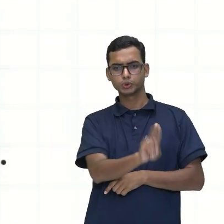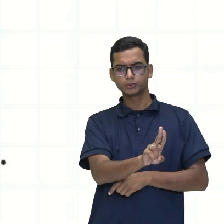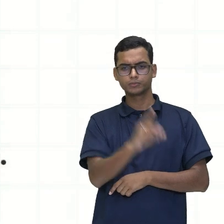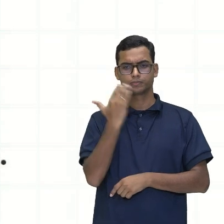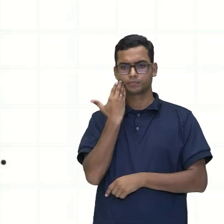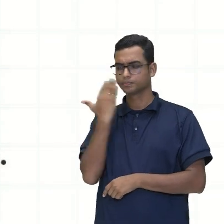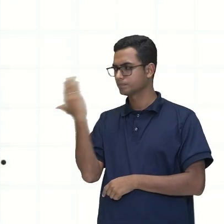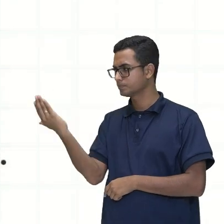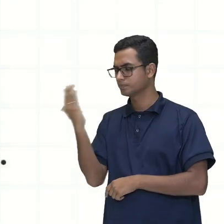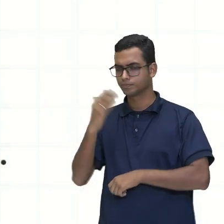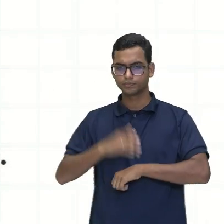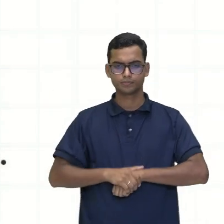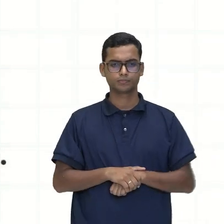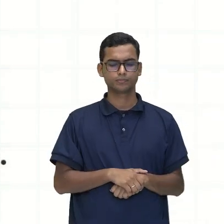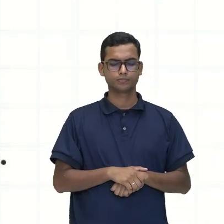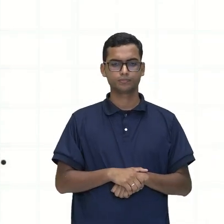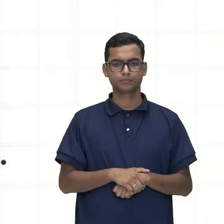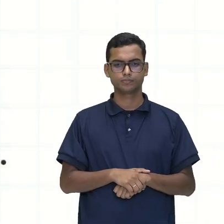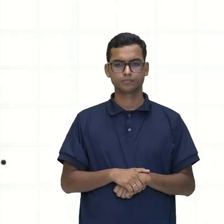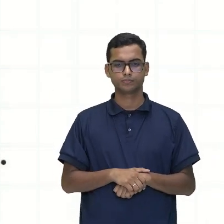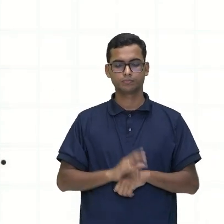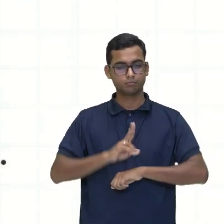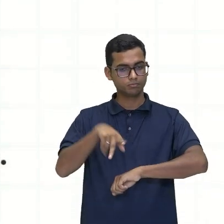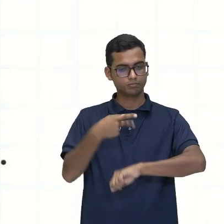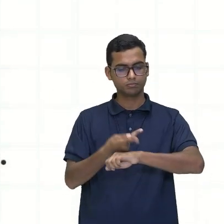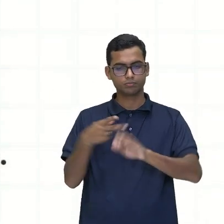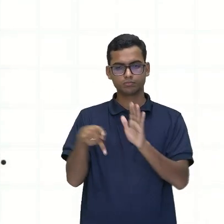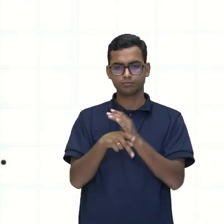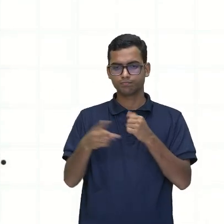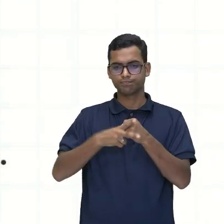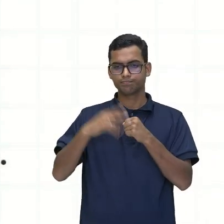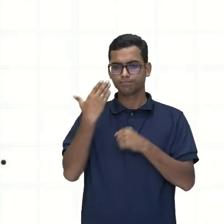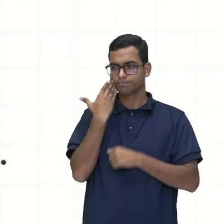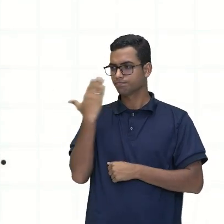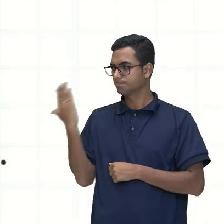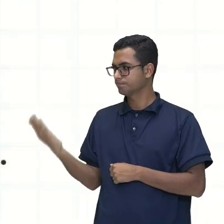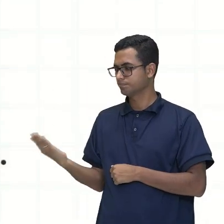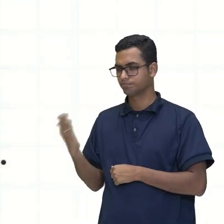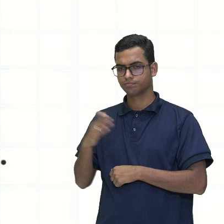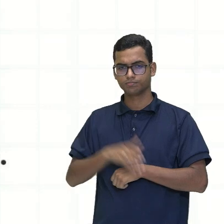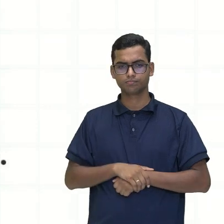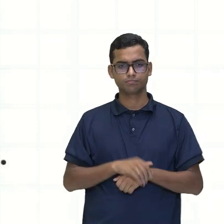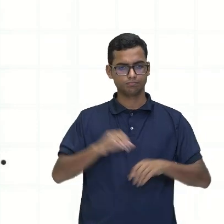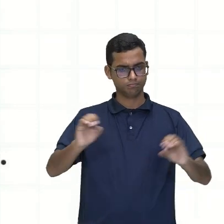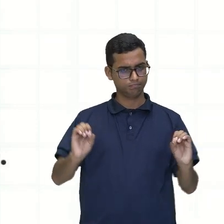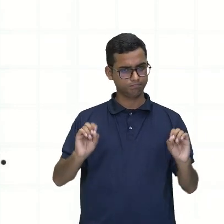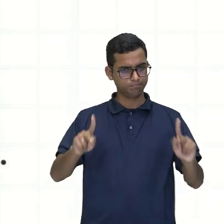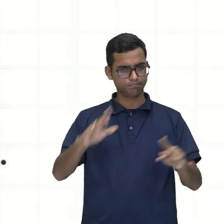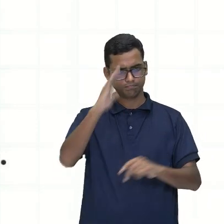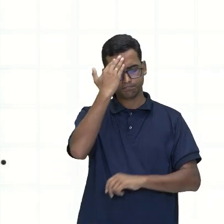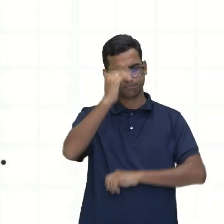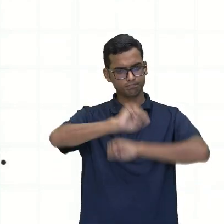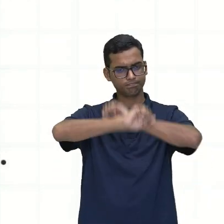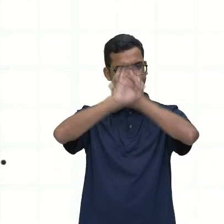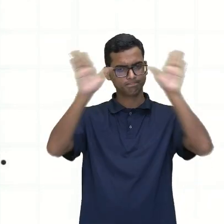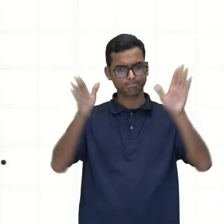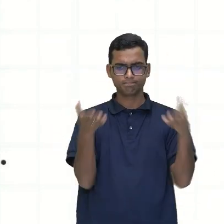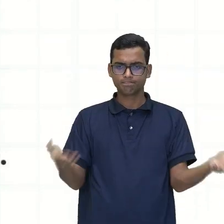logo depois do verbo é o pronome com função de objeto, ok?